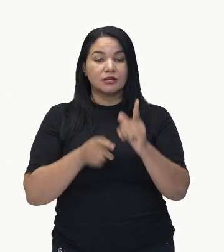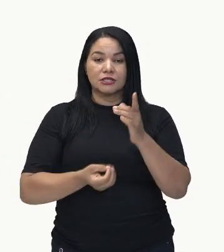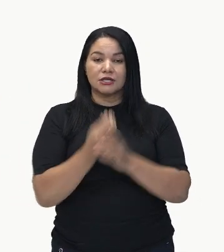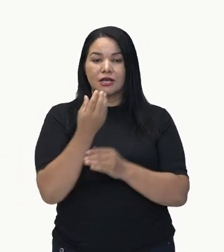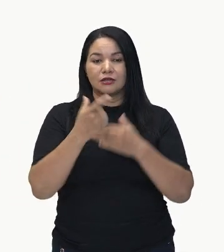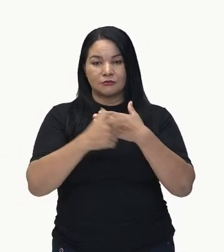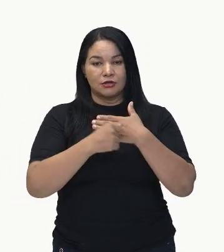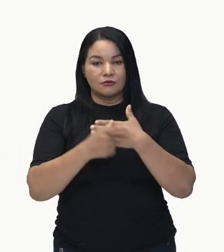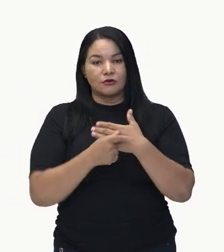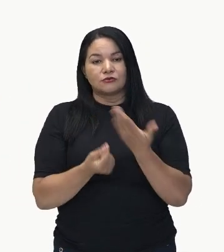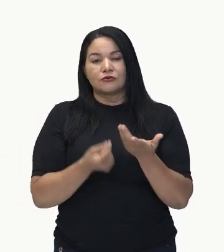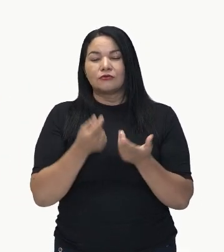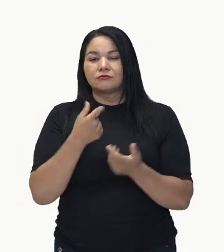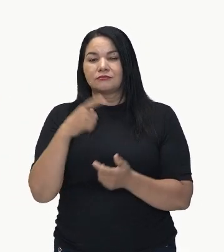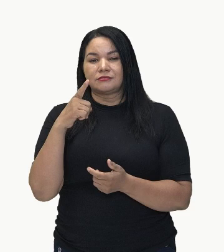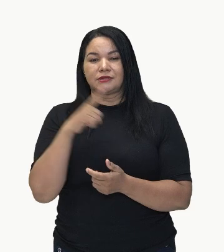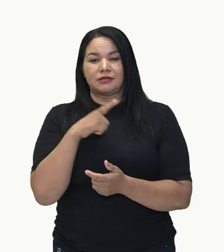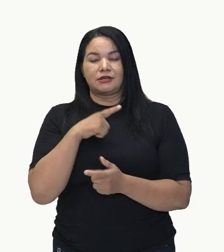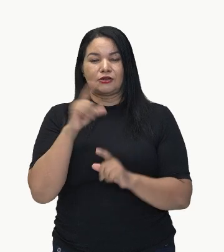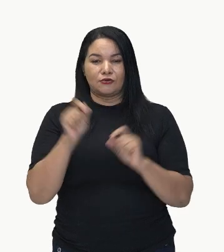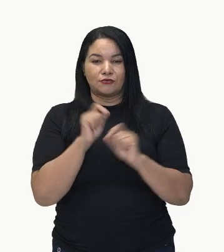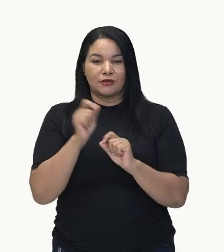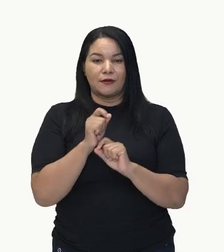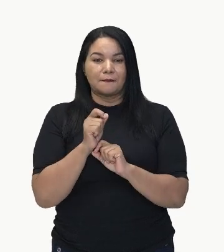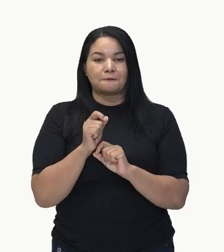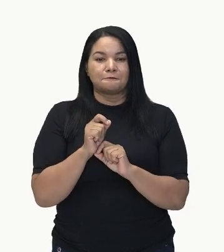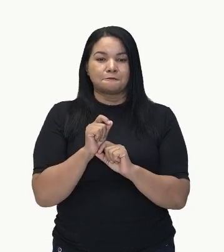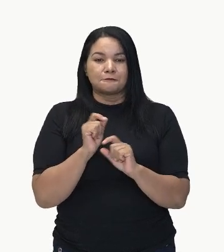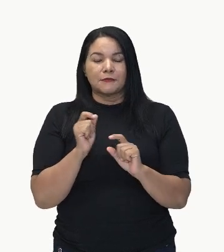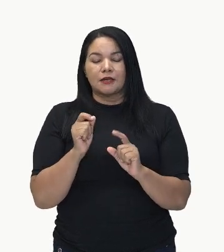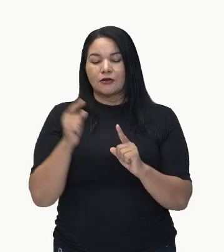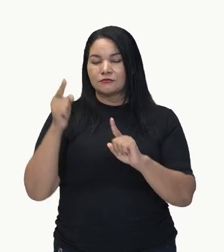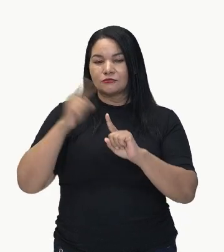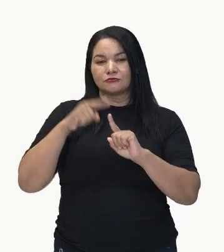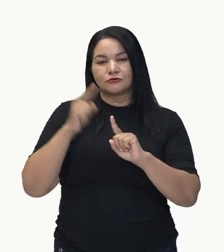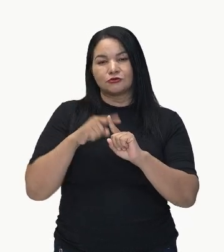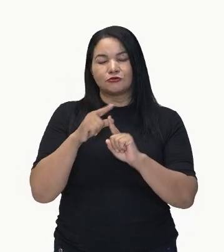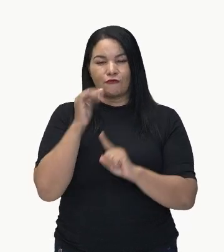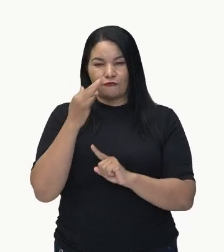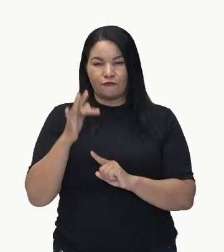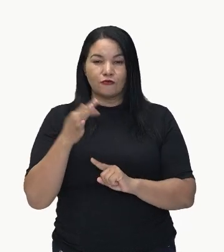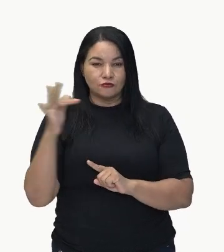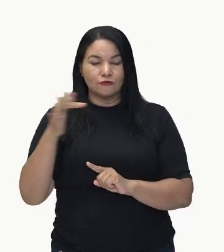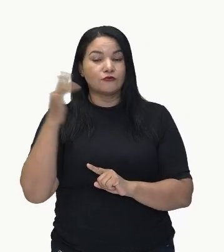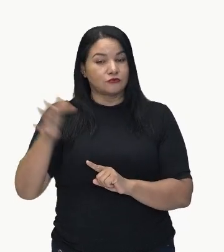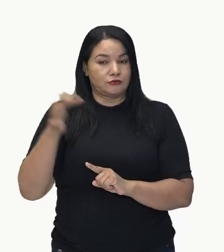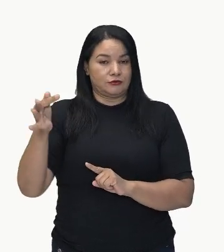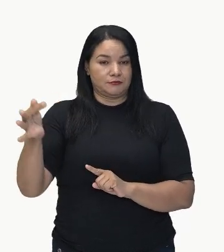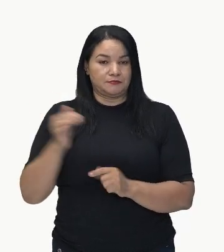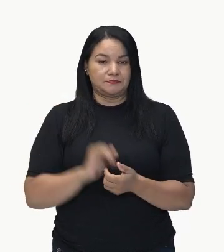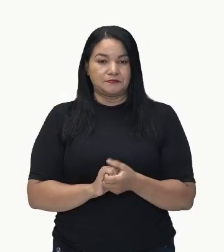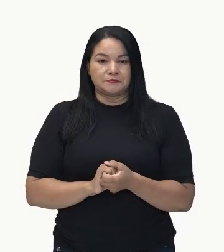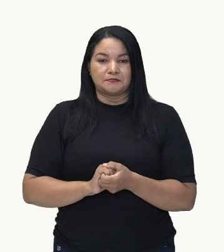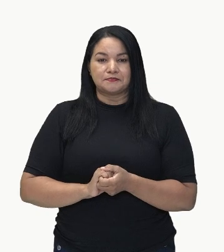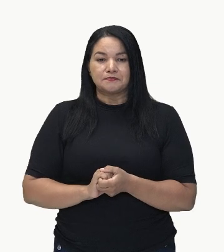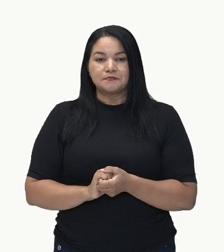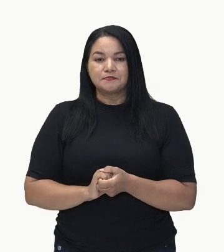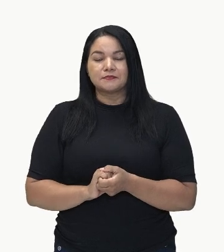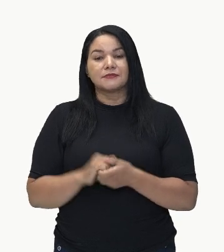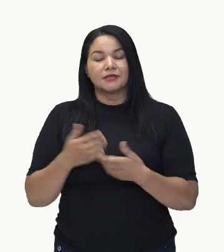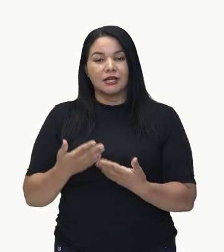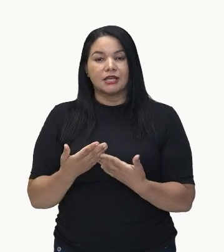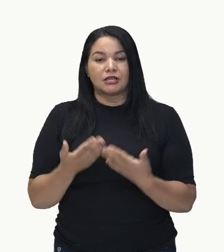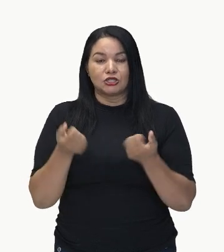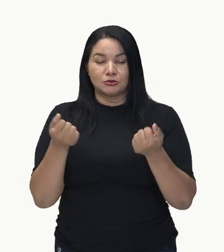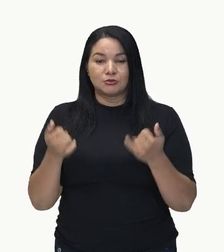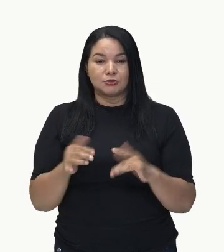essa face futurista. Lembram-se do futurismo? Que vai ser aquela